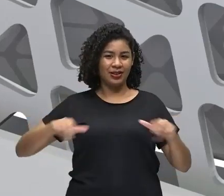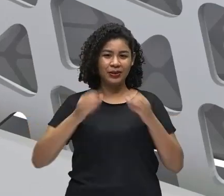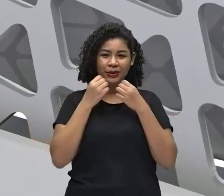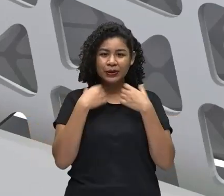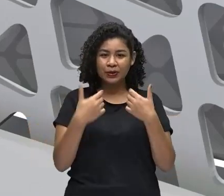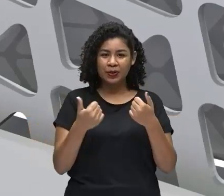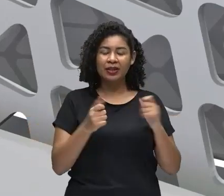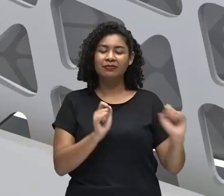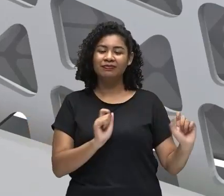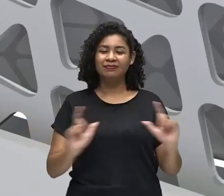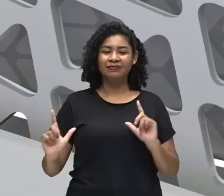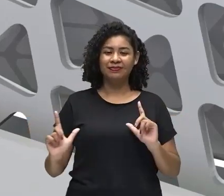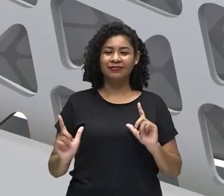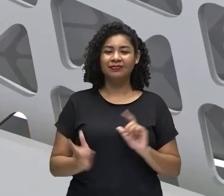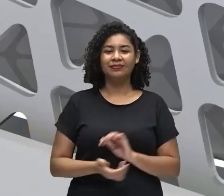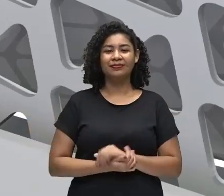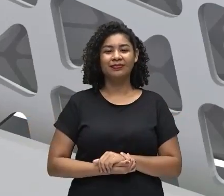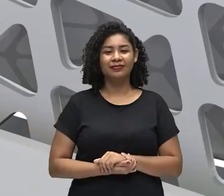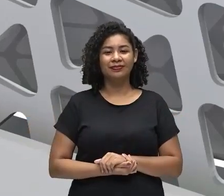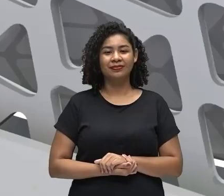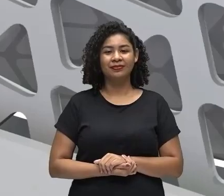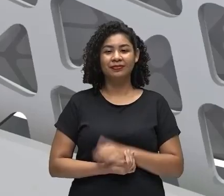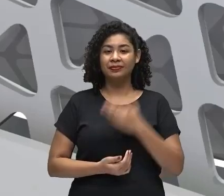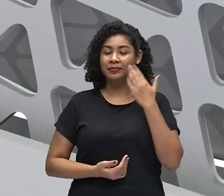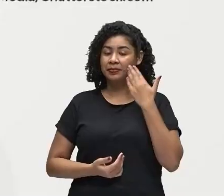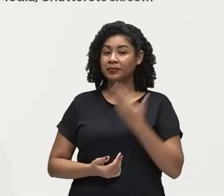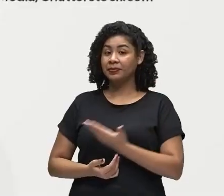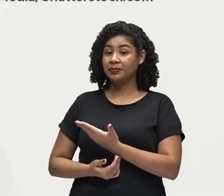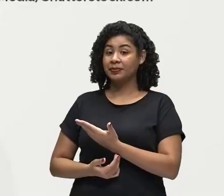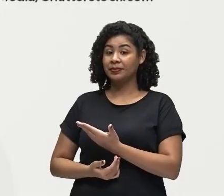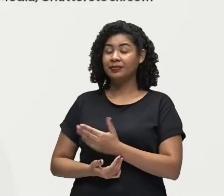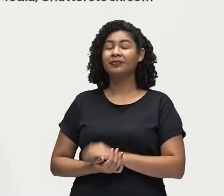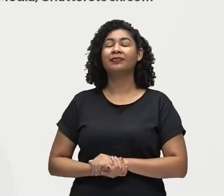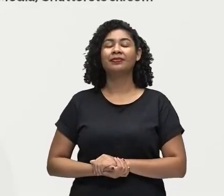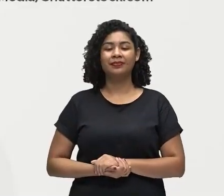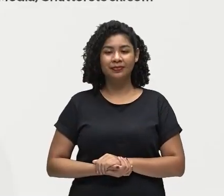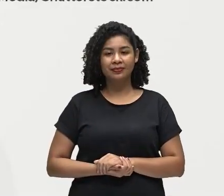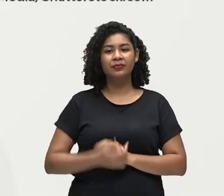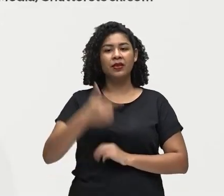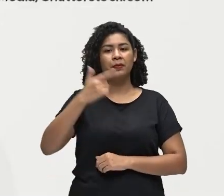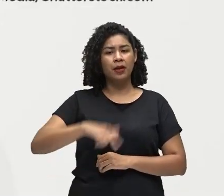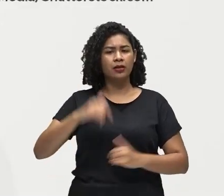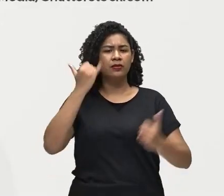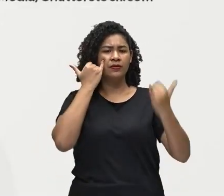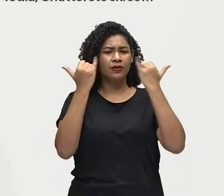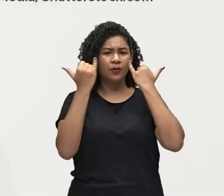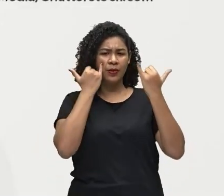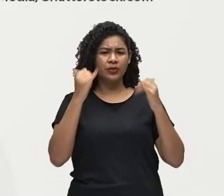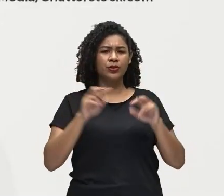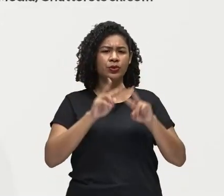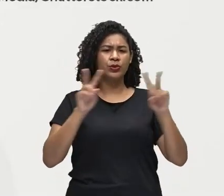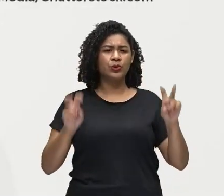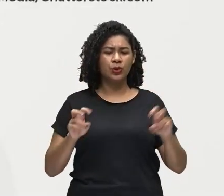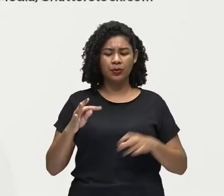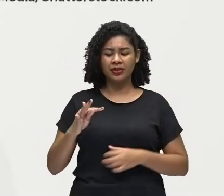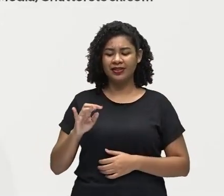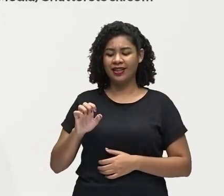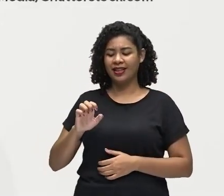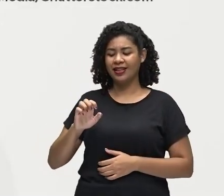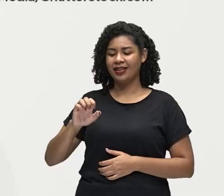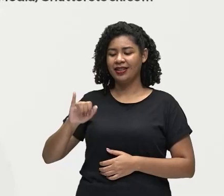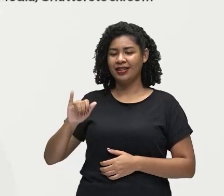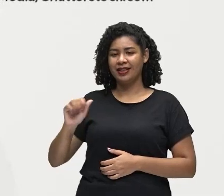nossa próxima imagem. O que nós temos aí da nossa próxima imagem? A gente tem mais informações sobre as teias alimentares, né? Que elas